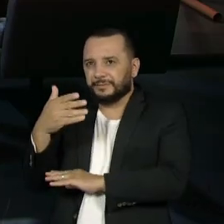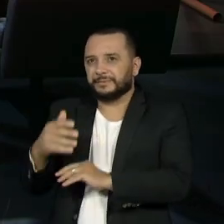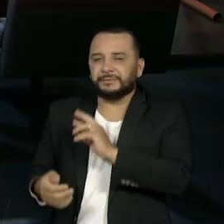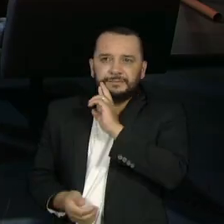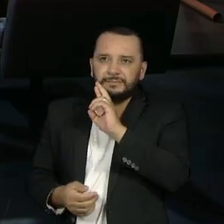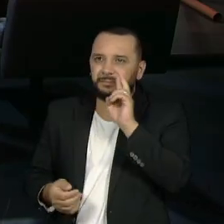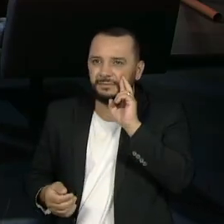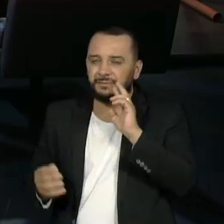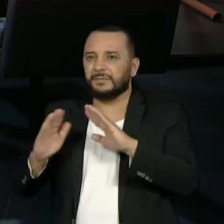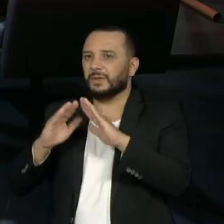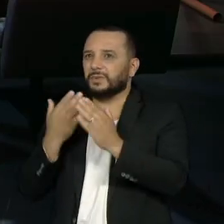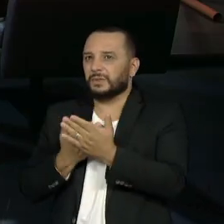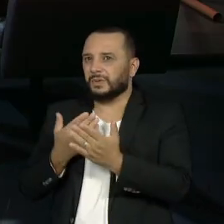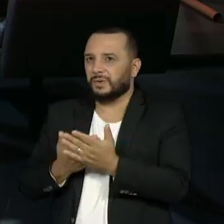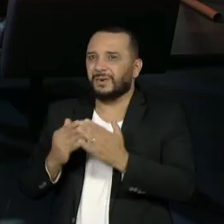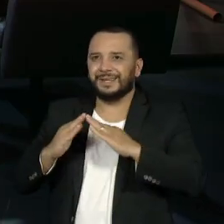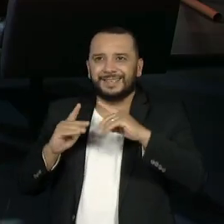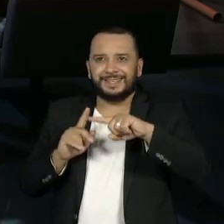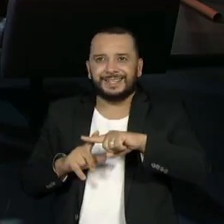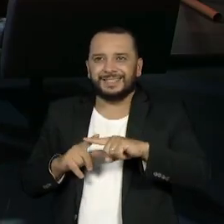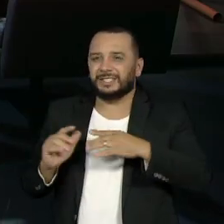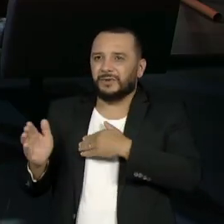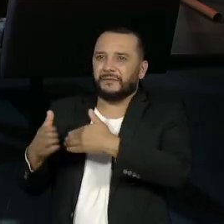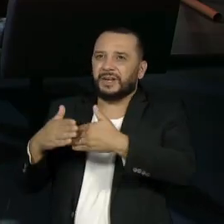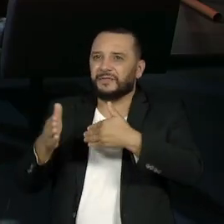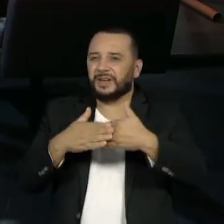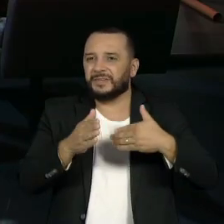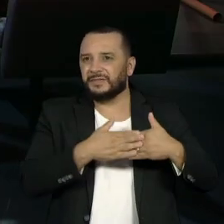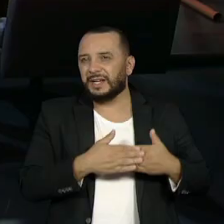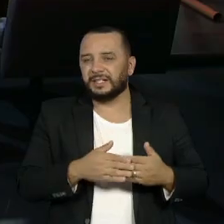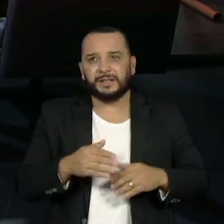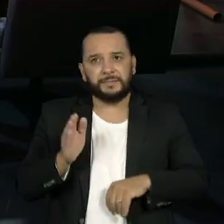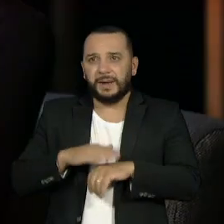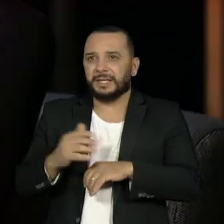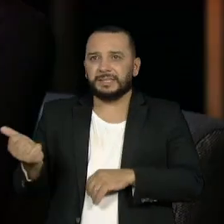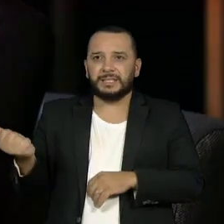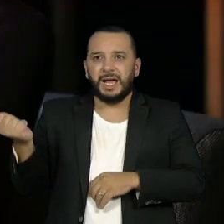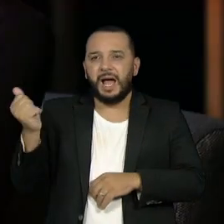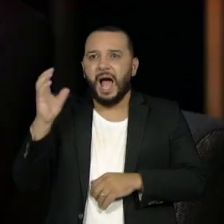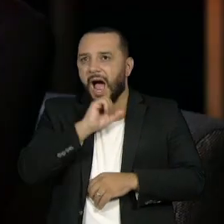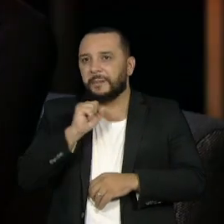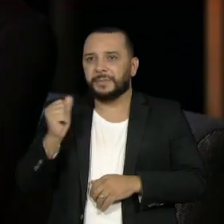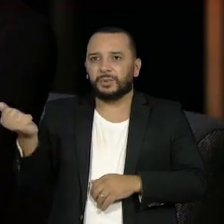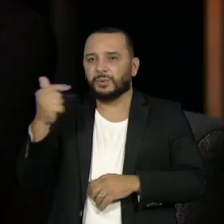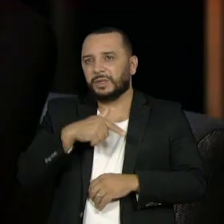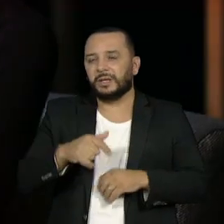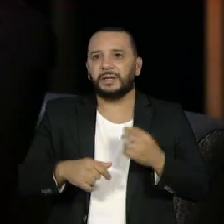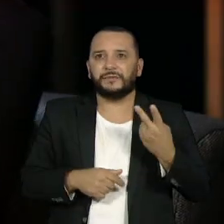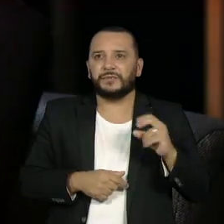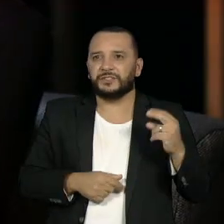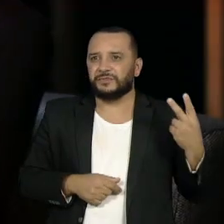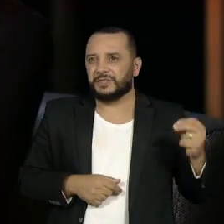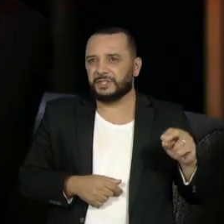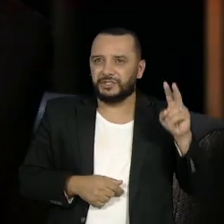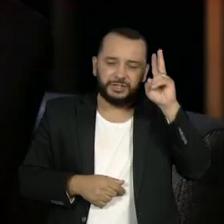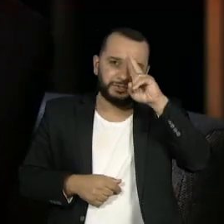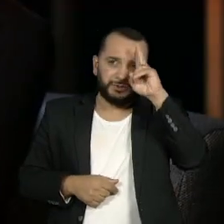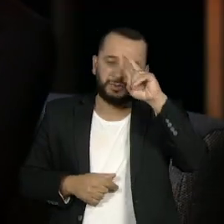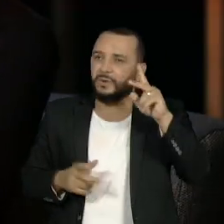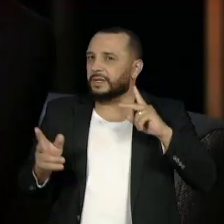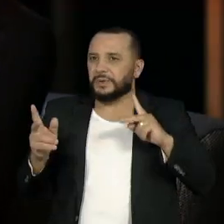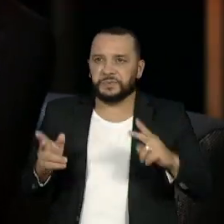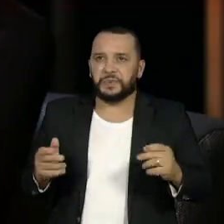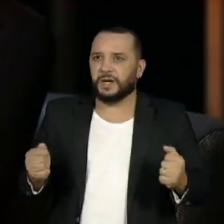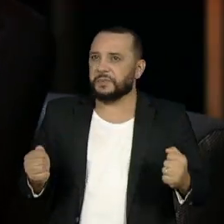restaurantes as escolas as igrejas fecharam muito mais rapidamente do que 2020 então a história muito semelhante